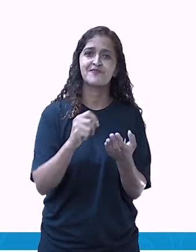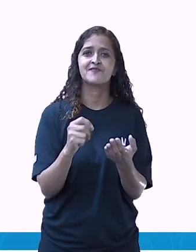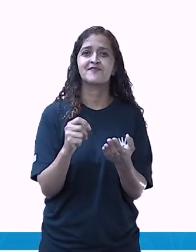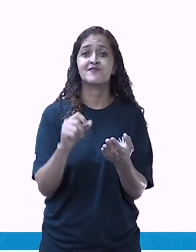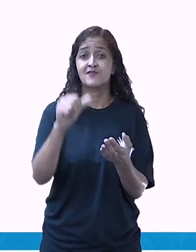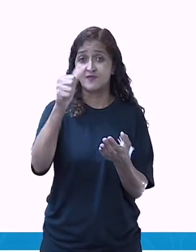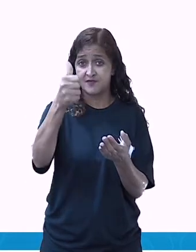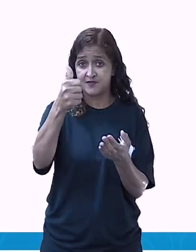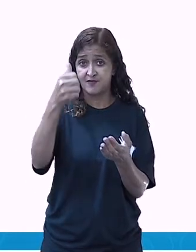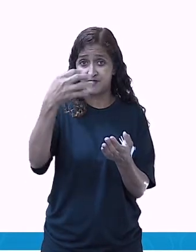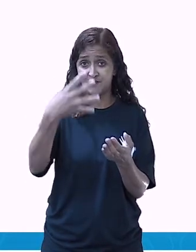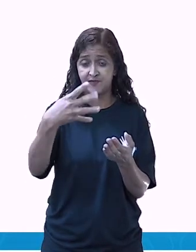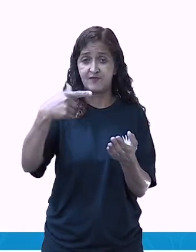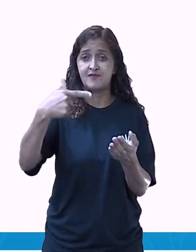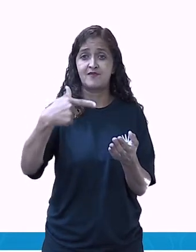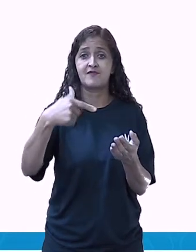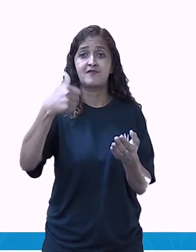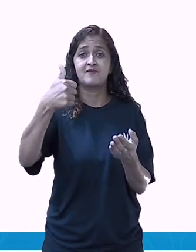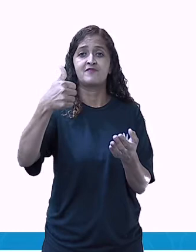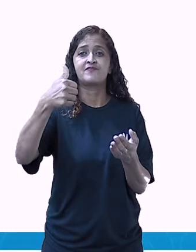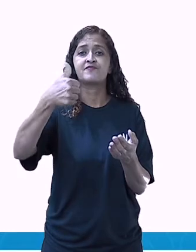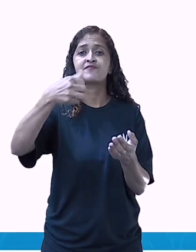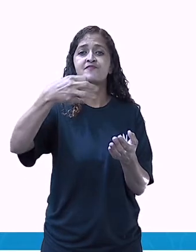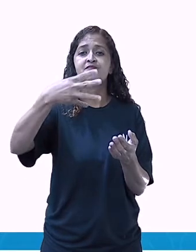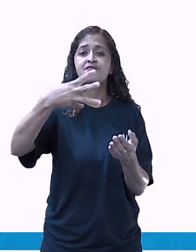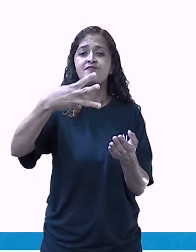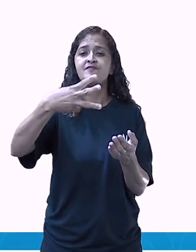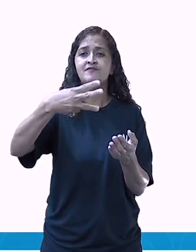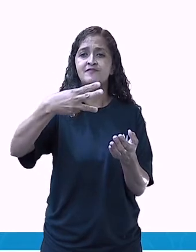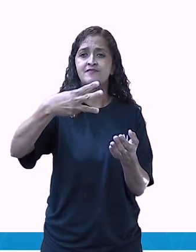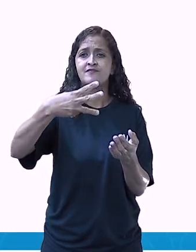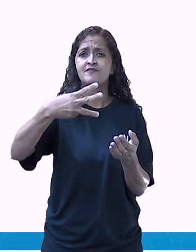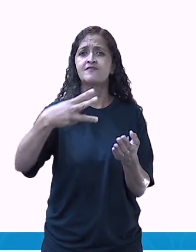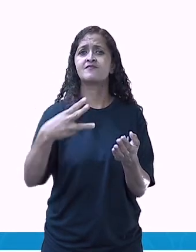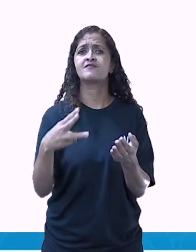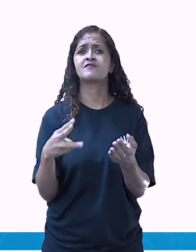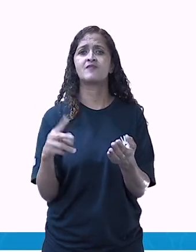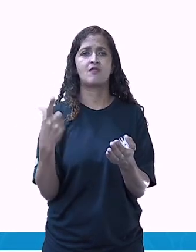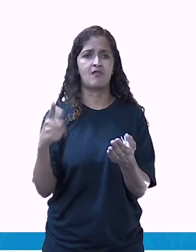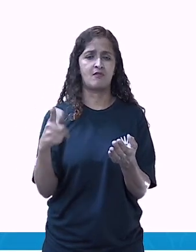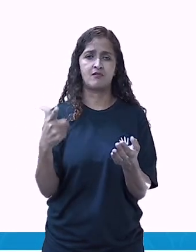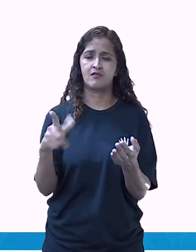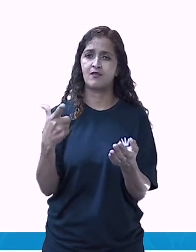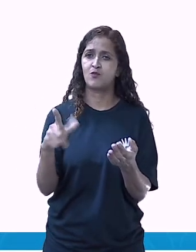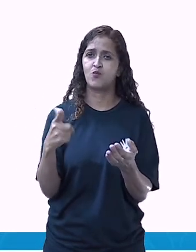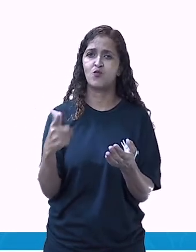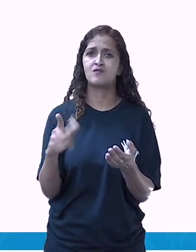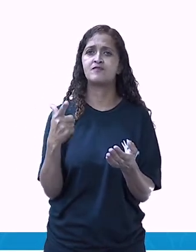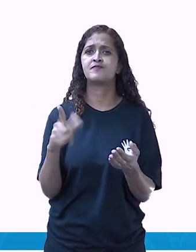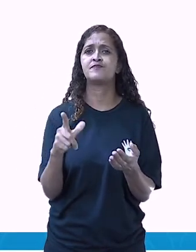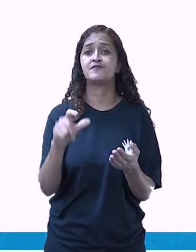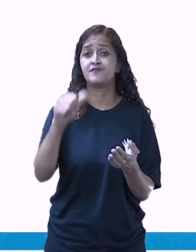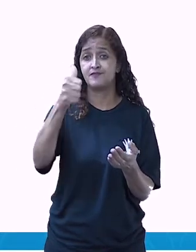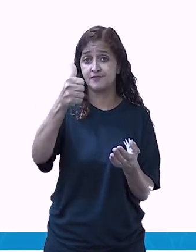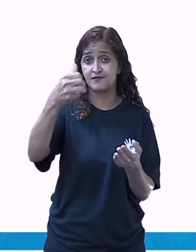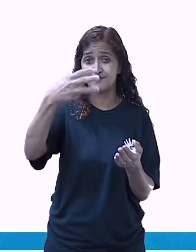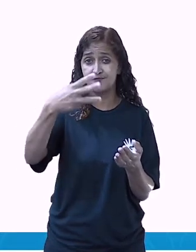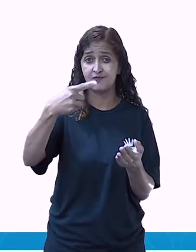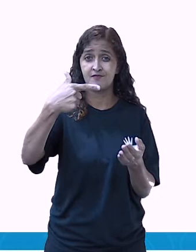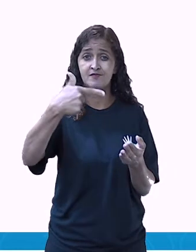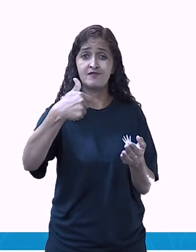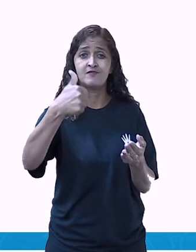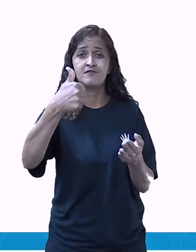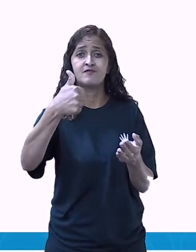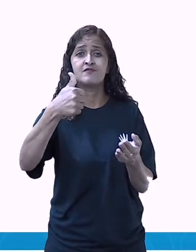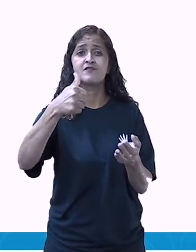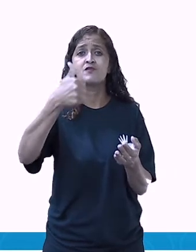14 menos 1 é o 13. Eu tenho 13? Eu não tenho 13. 13 menos 1